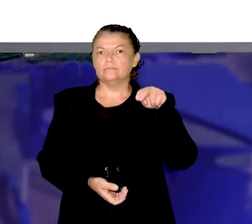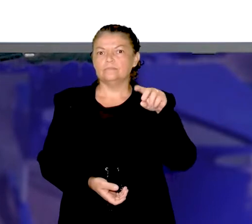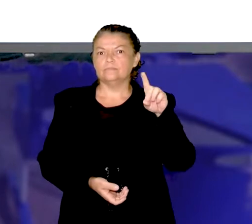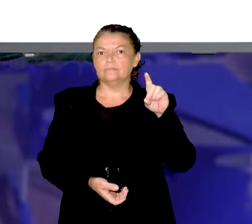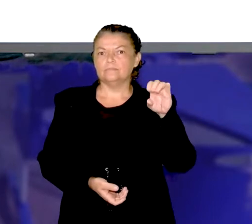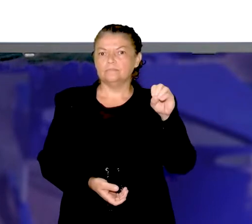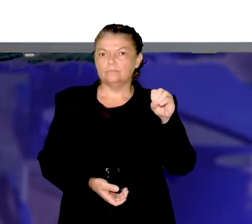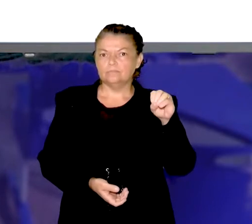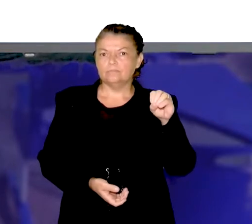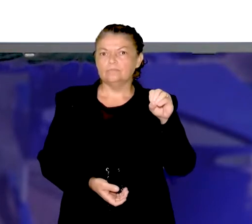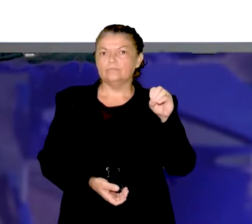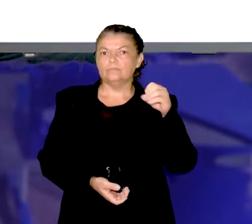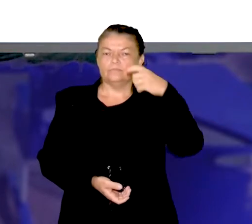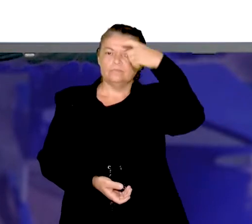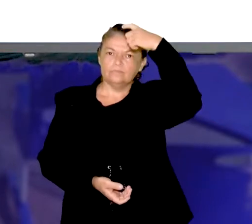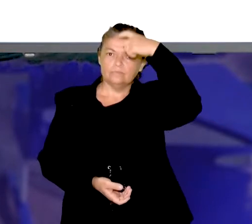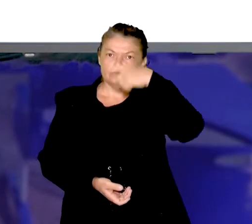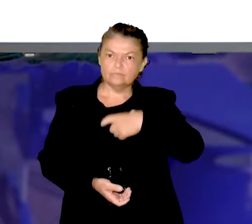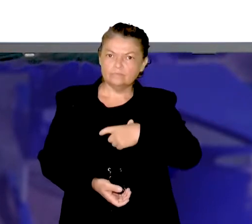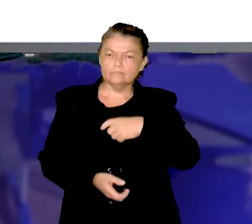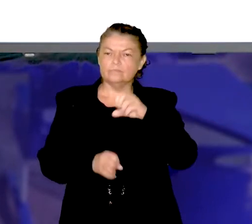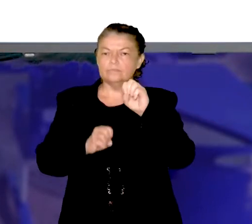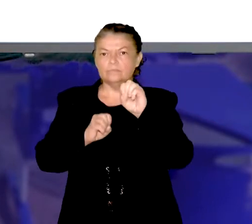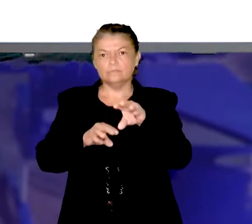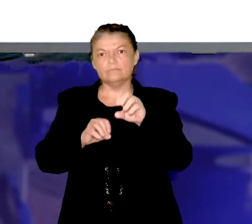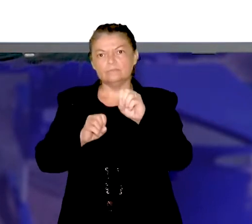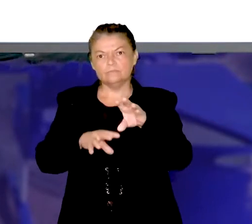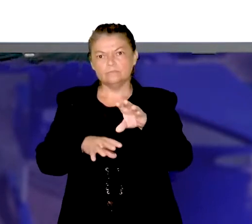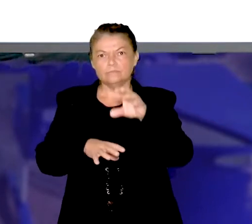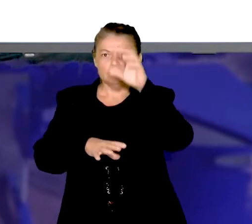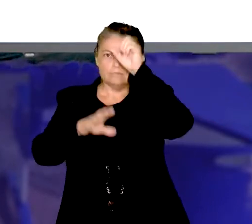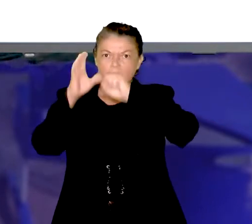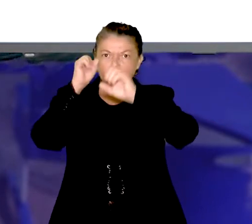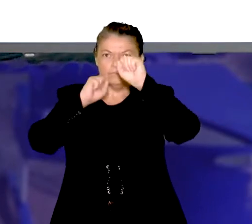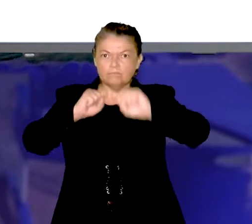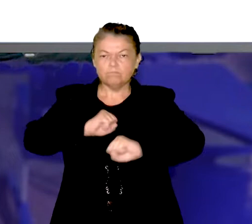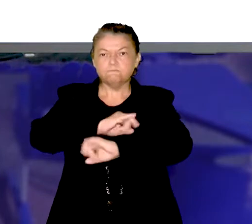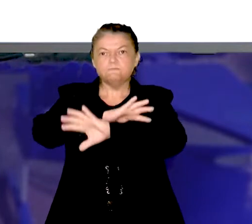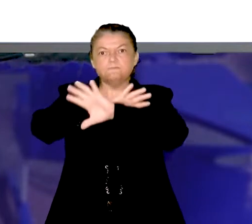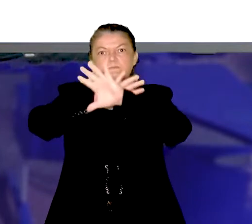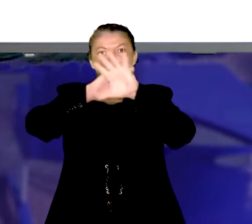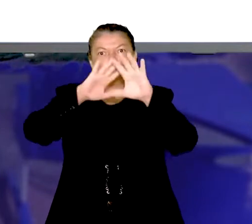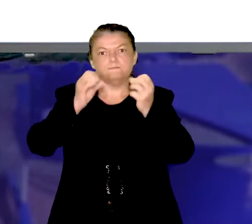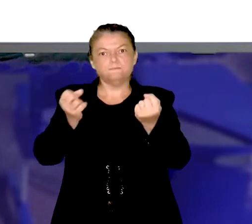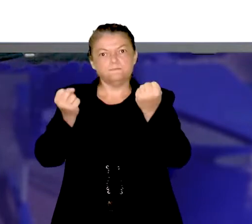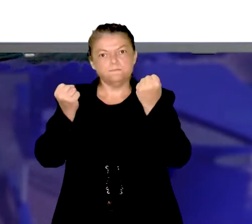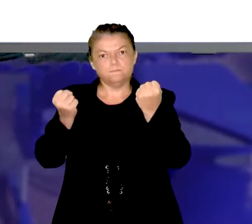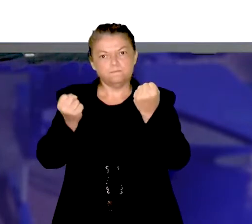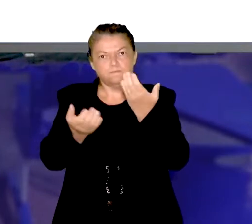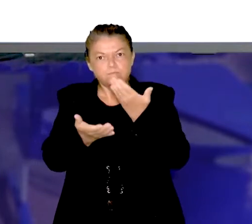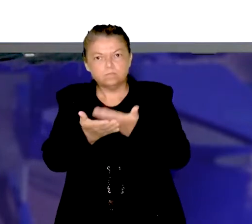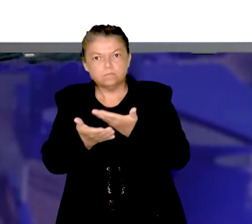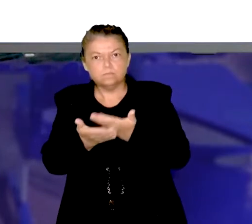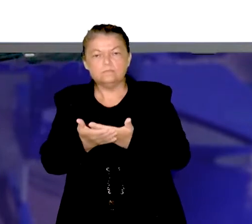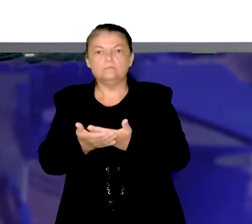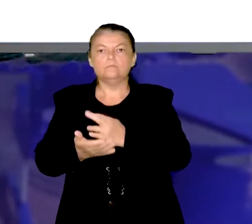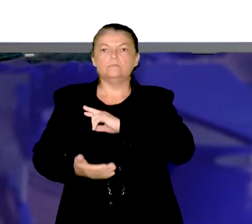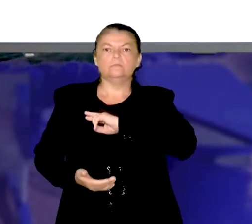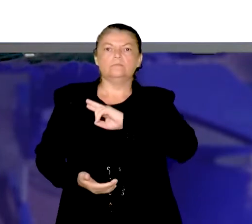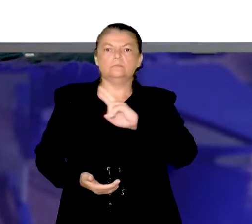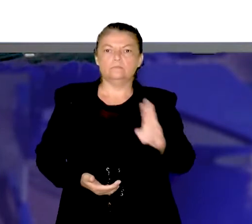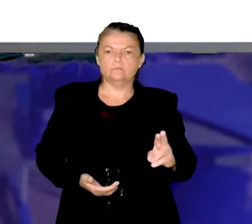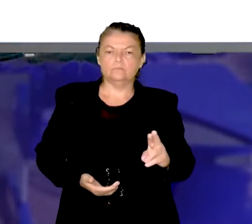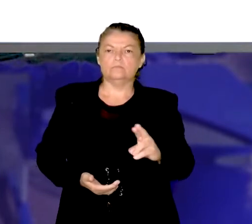a compreender melhor o assunto existente na apostila de vocês de ensino religioso.